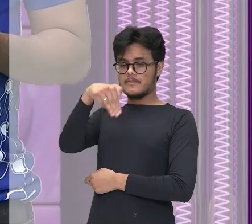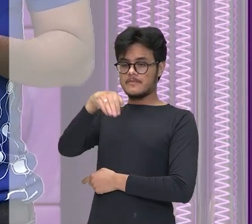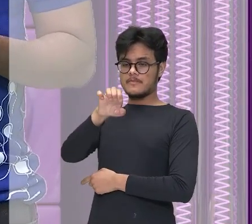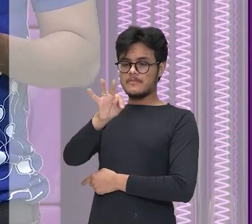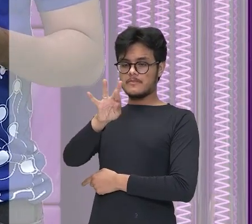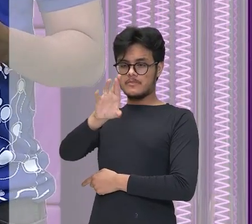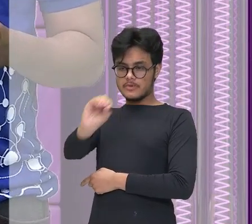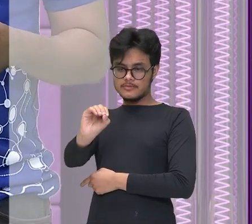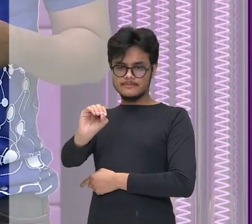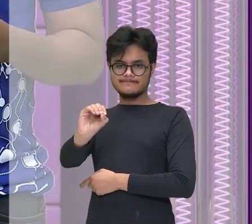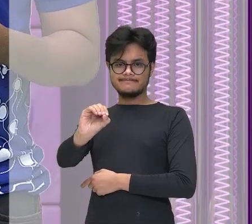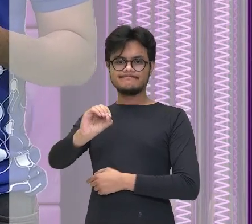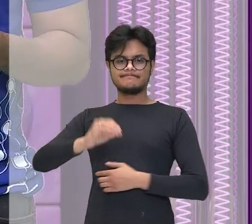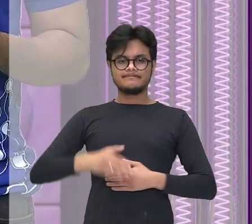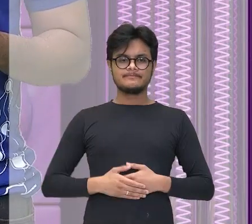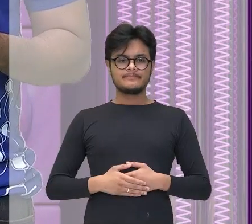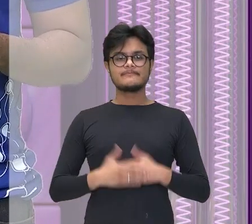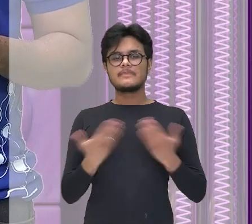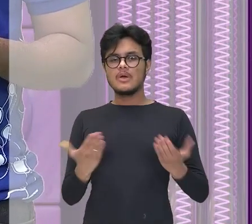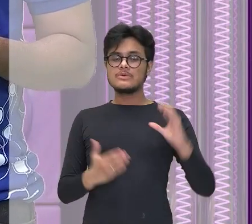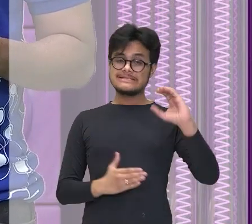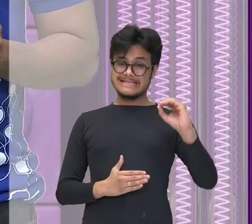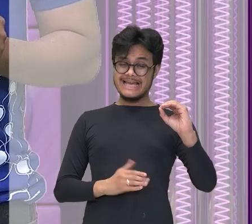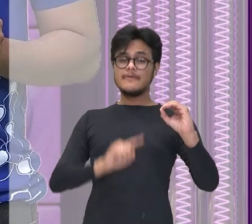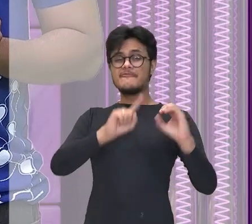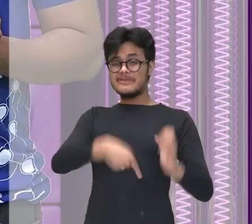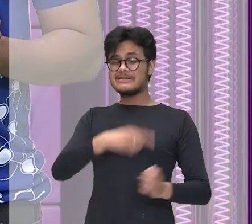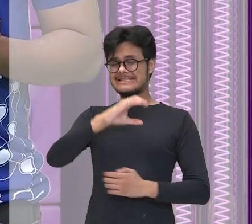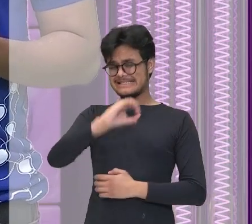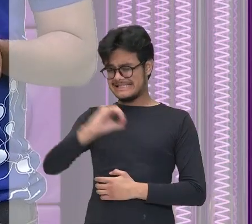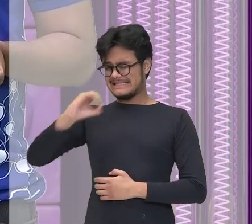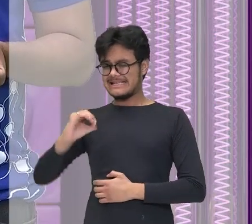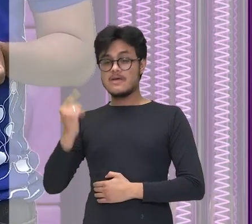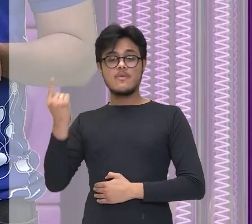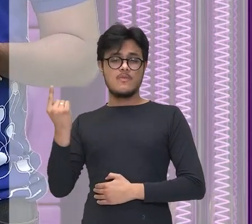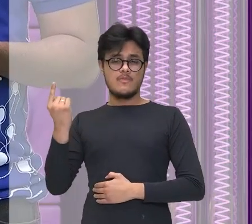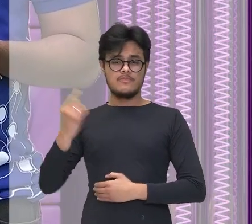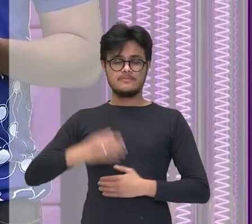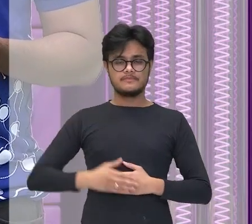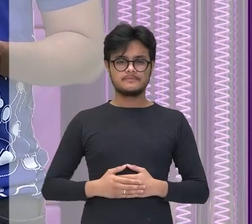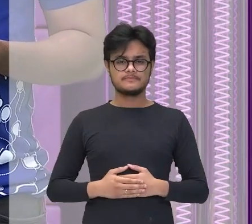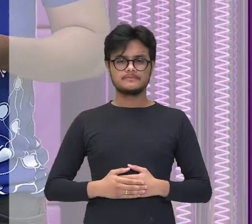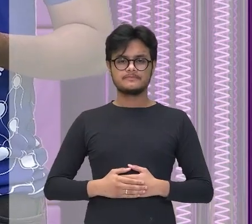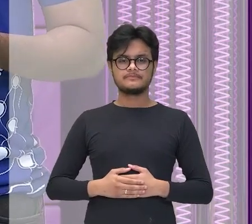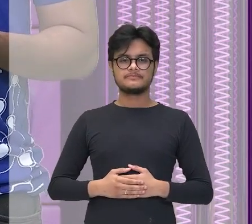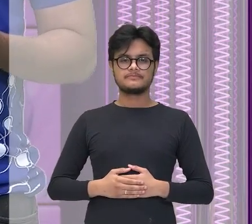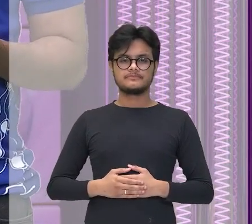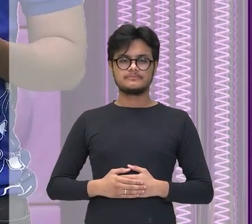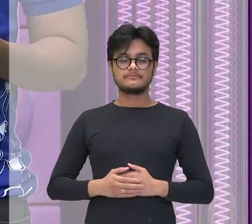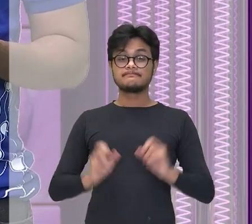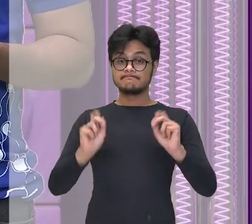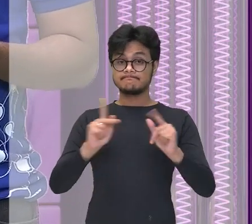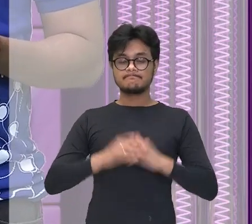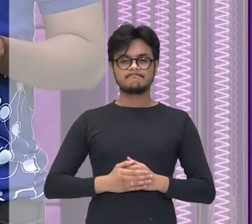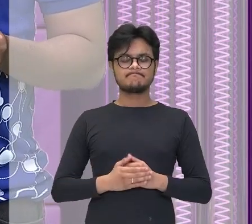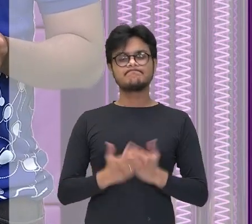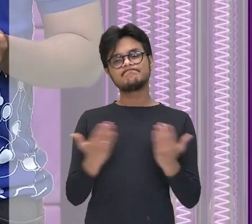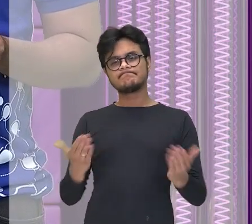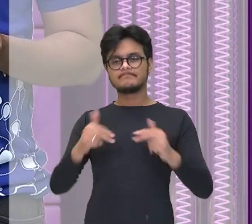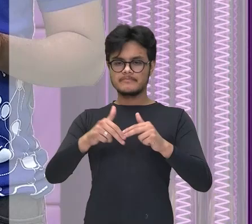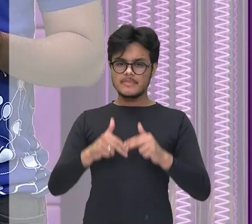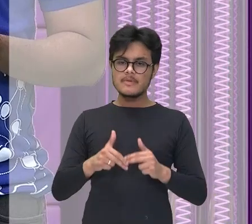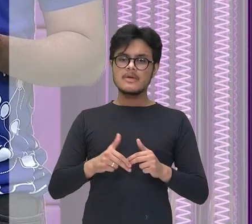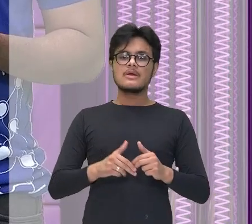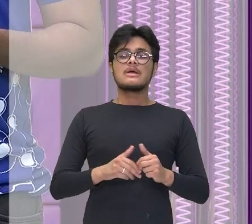1000. Então, ele vai ser 0,001 milímetros. Beleza? Então, 1 micrômetro equivale